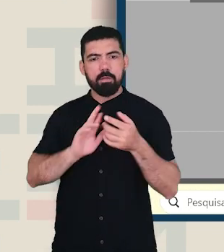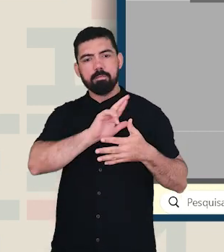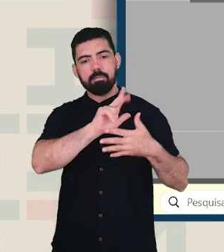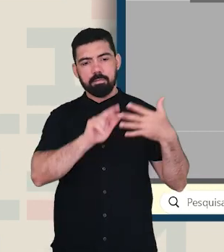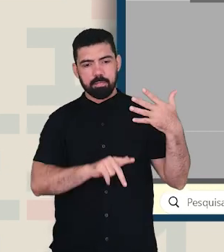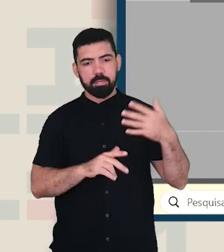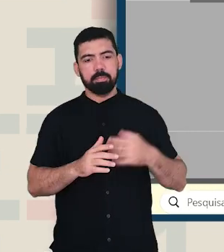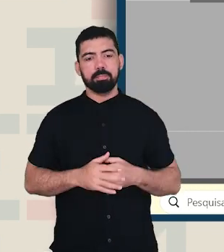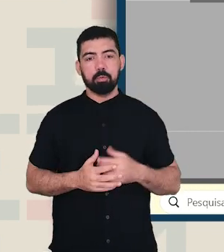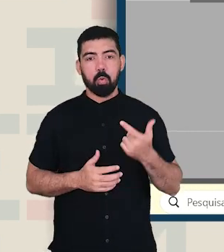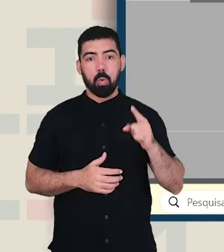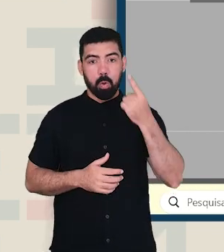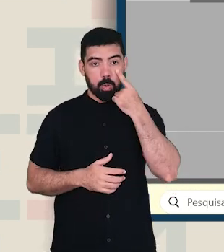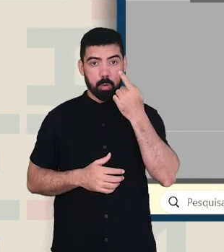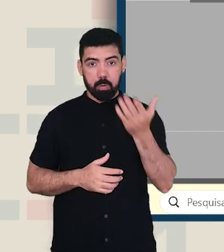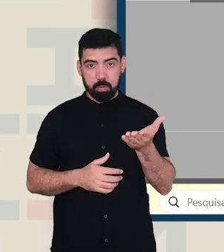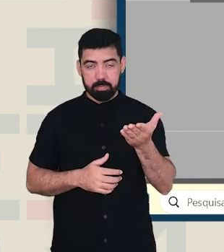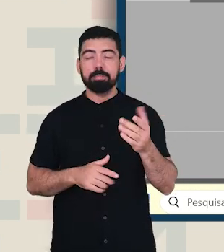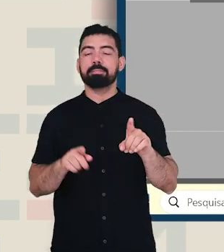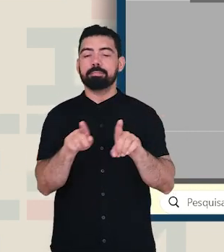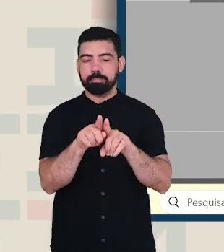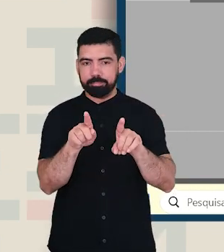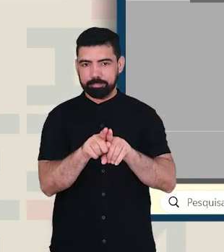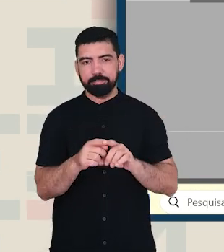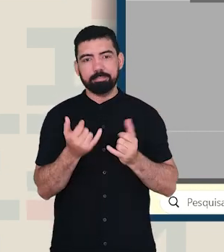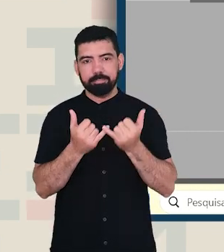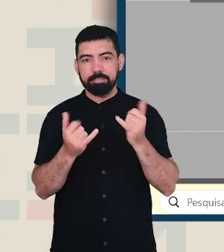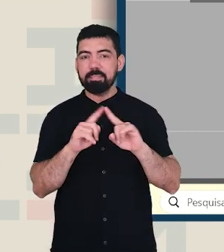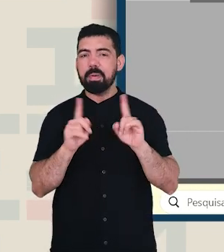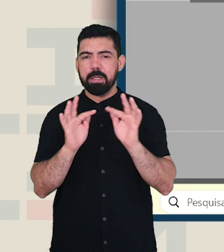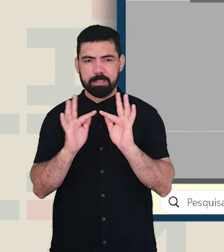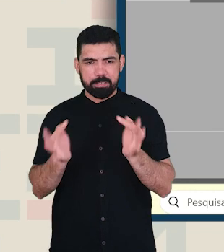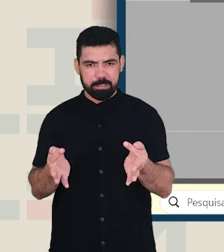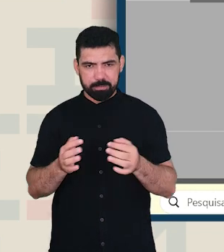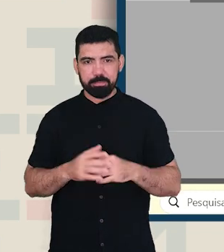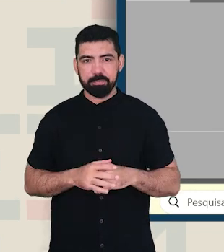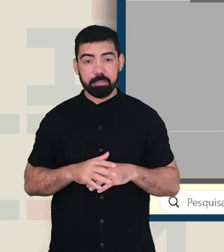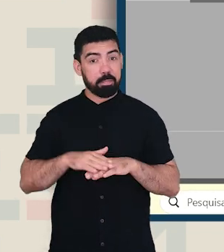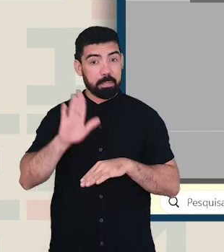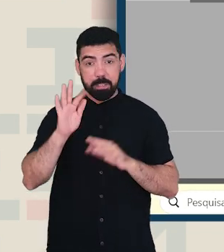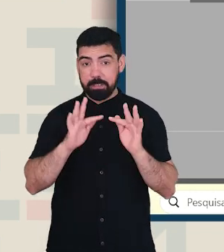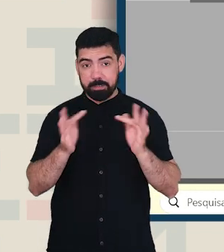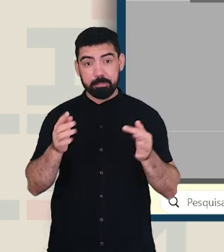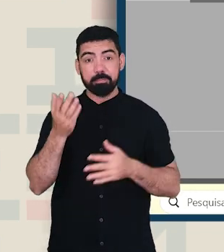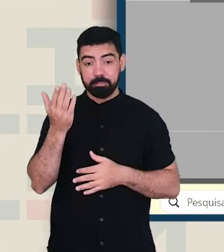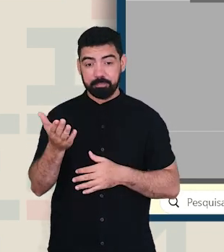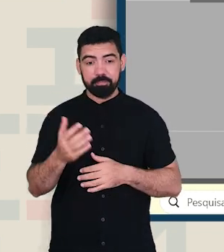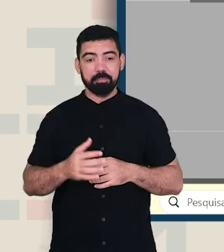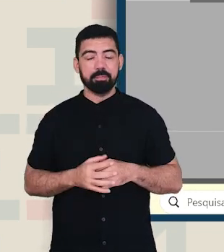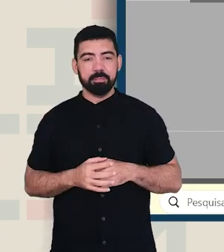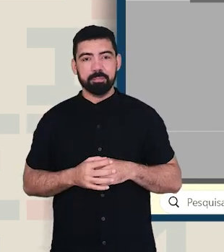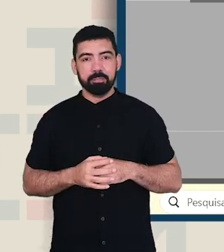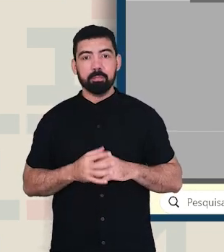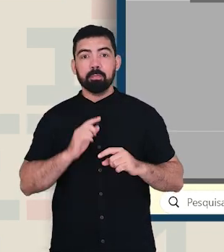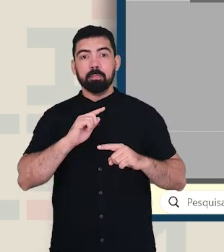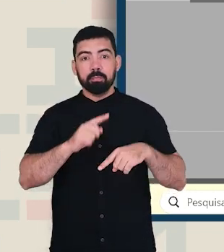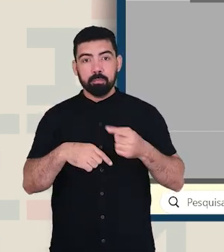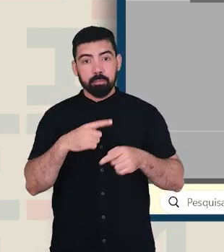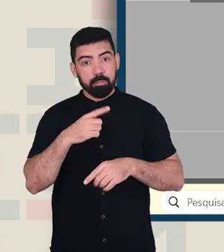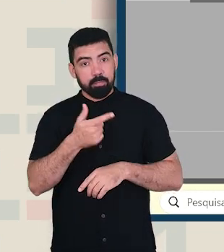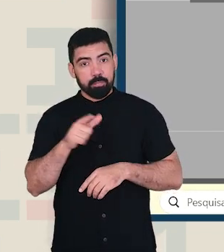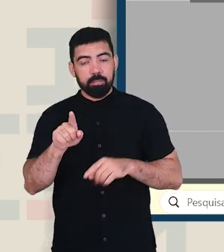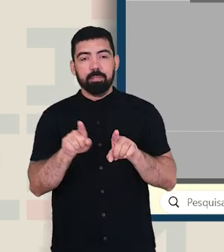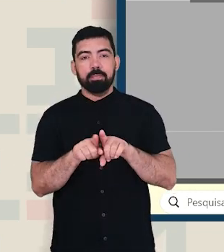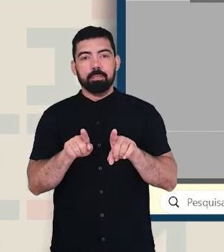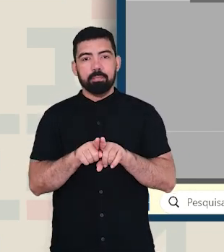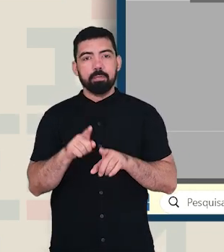Este aqui é outro oscilador, este bem mais simples, é o mais simples de todos. E depois temos um